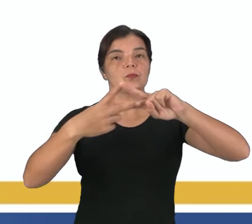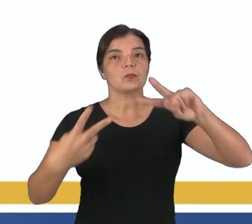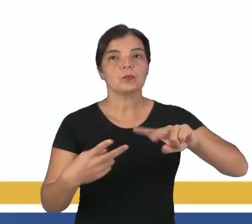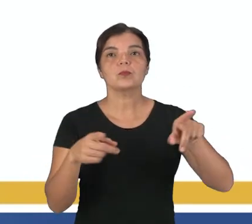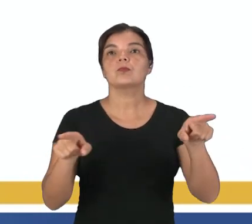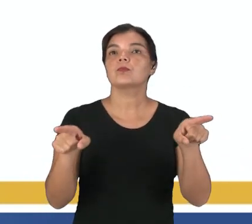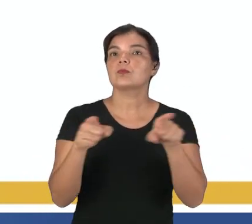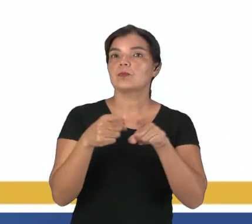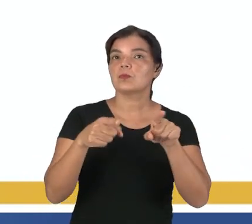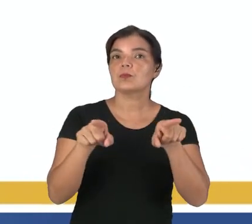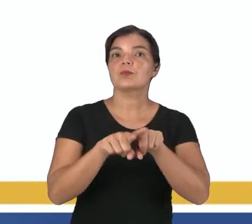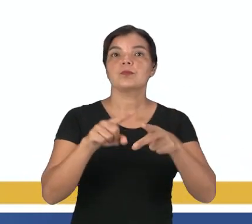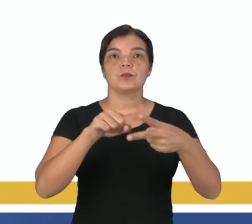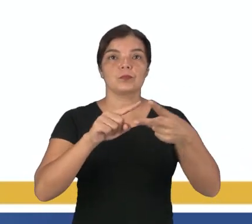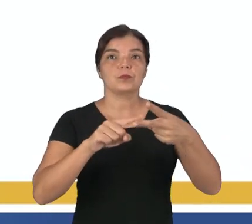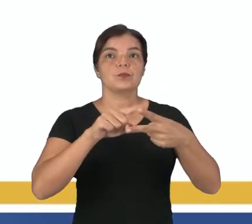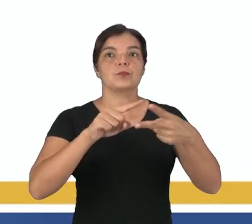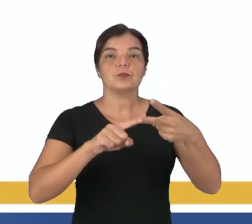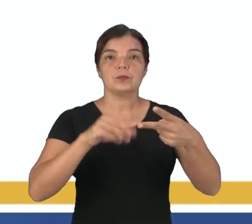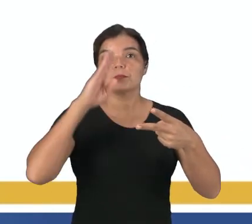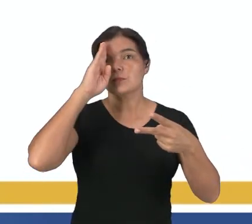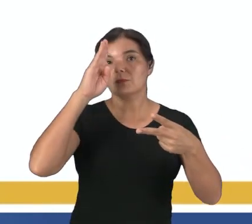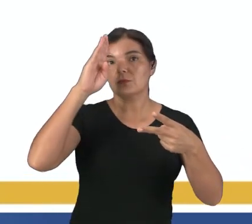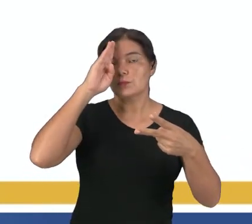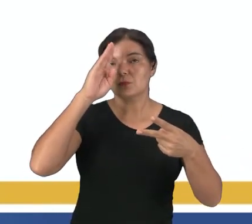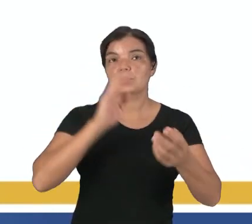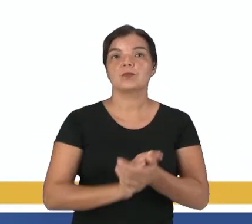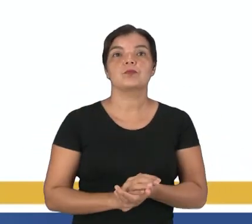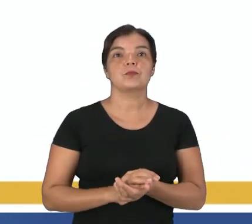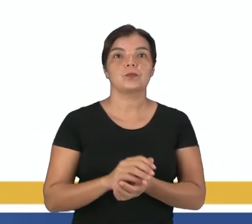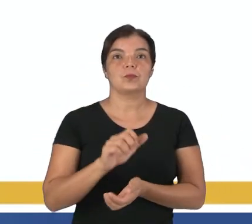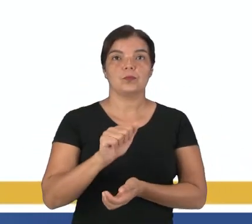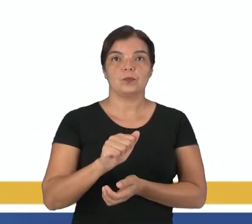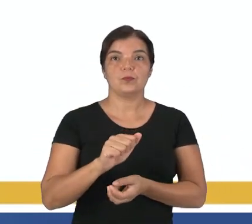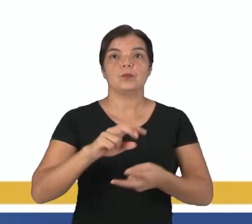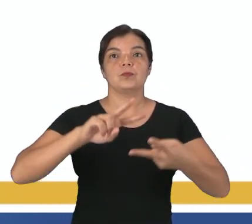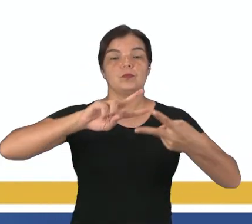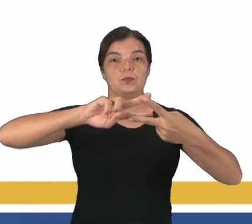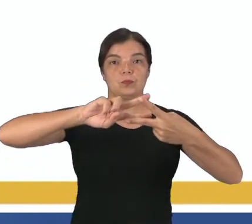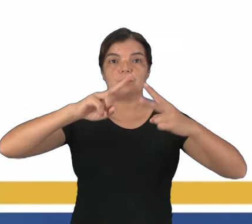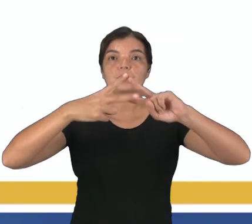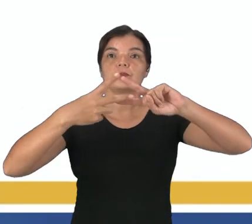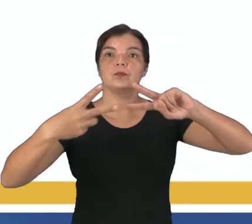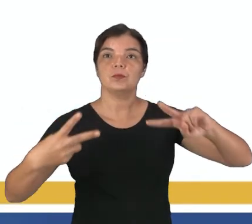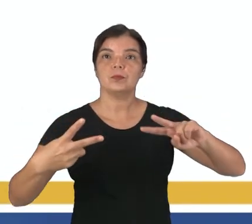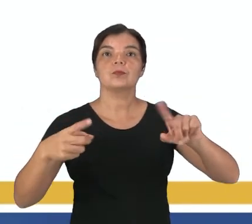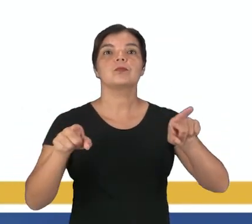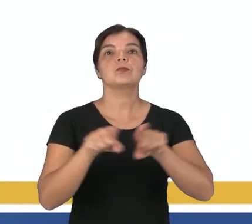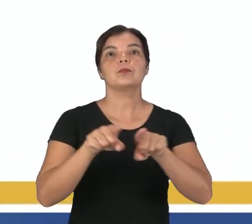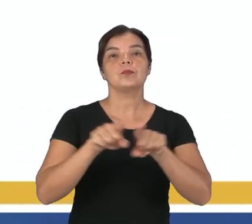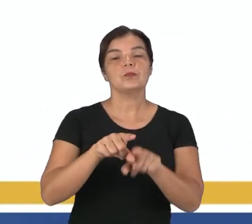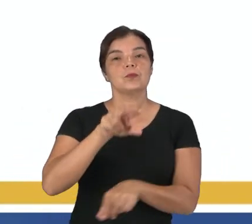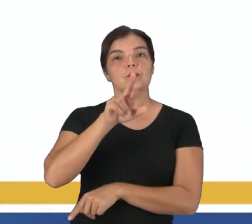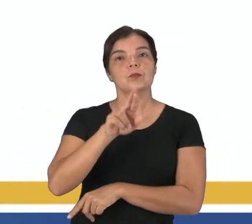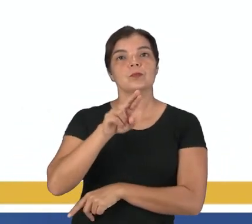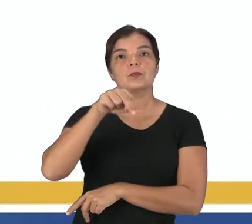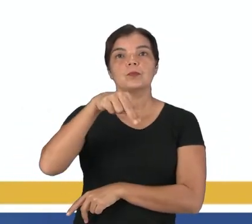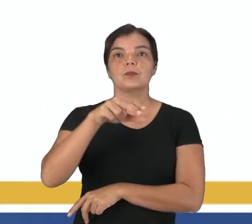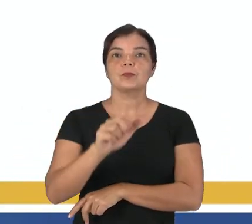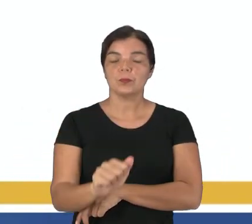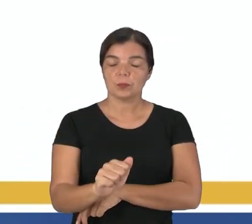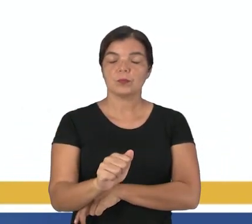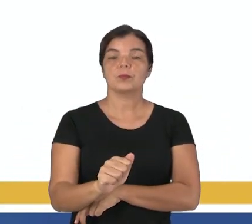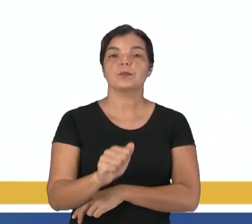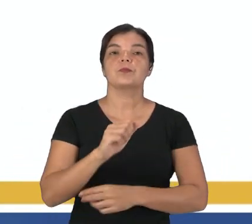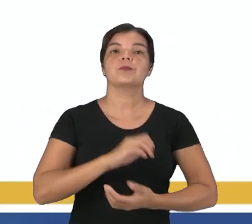elementos menores há dois tipos principais que é o ácido desoxirribonucleico que é o nosso DNA e